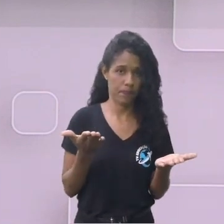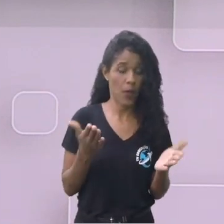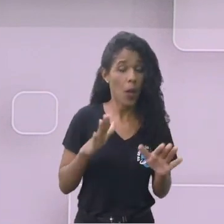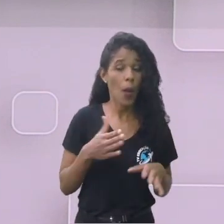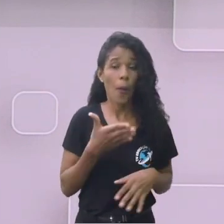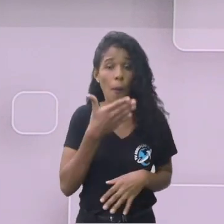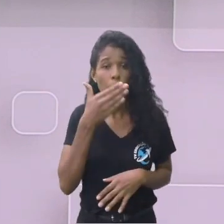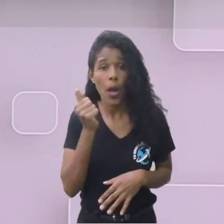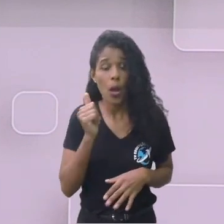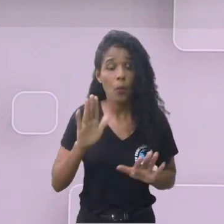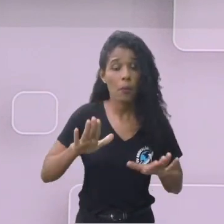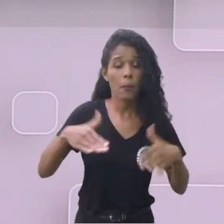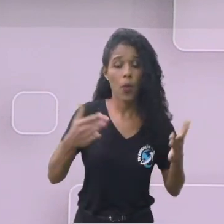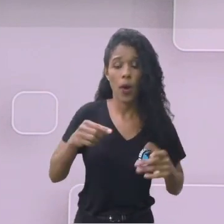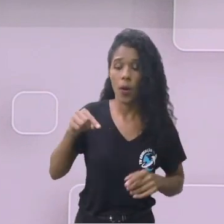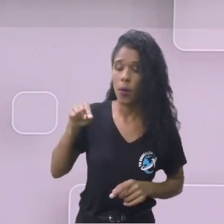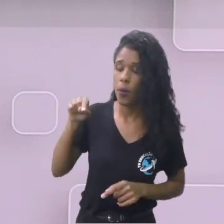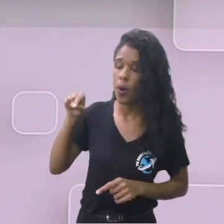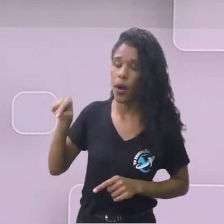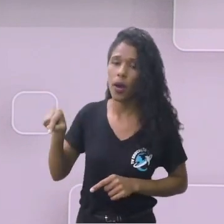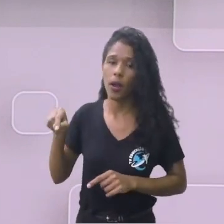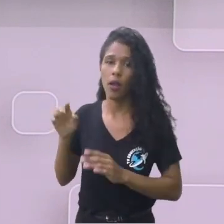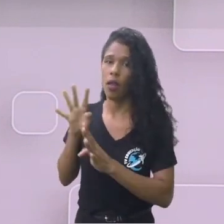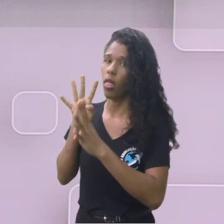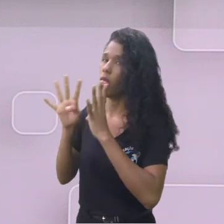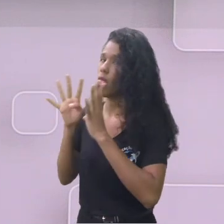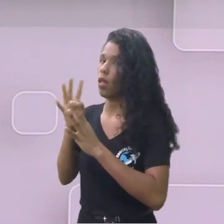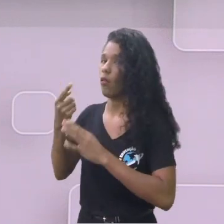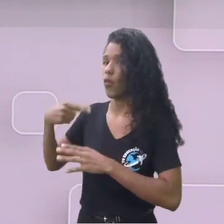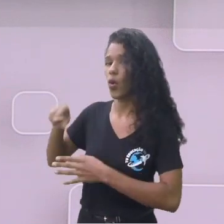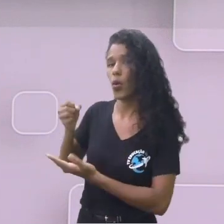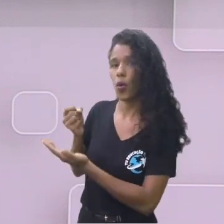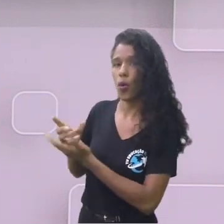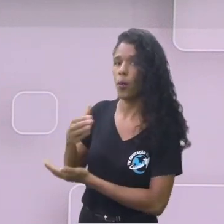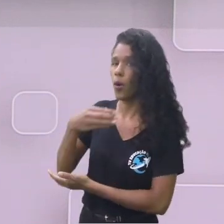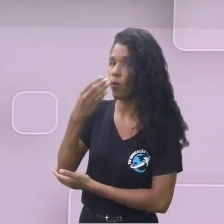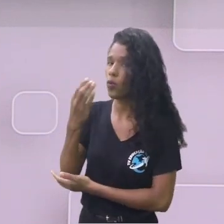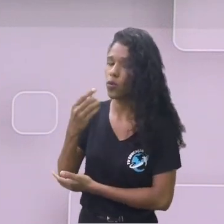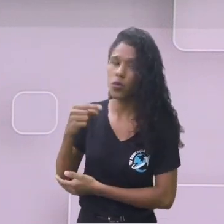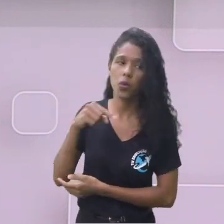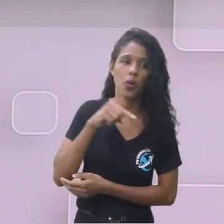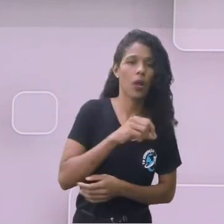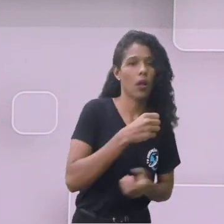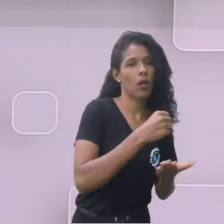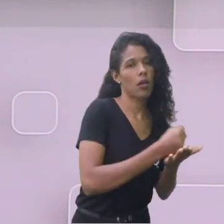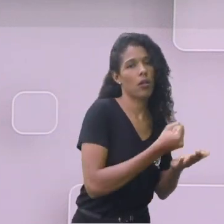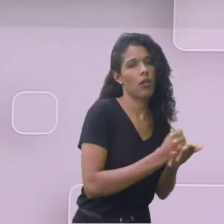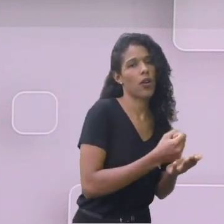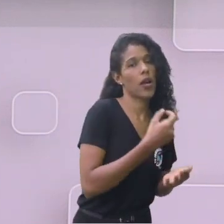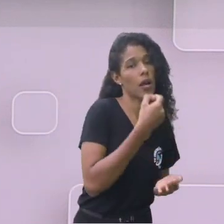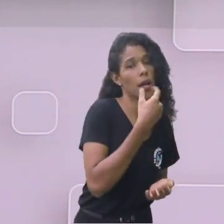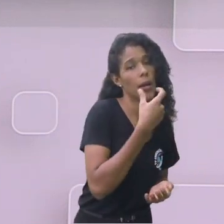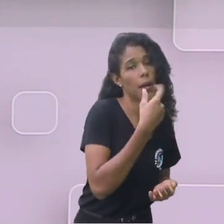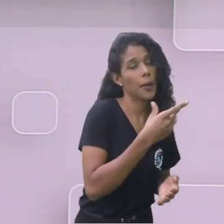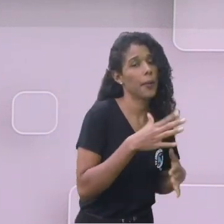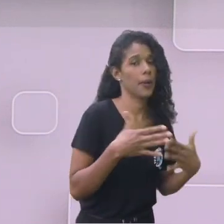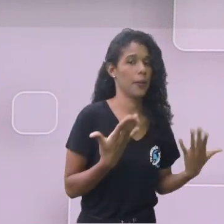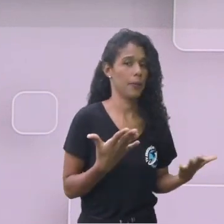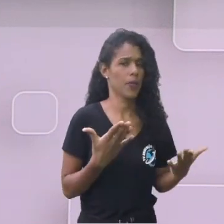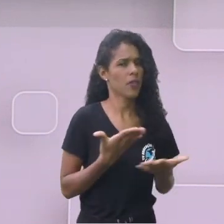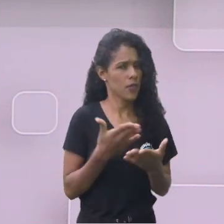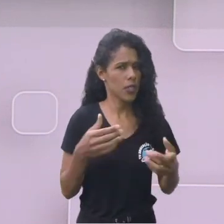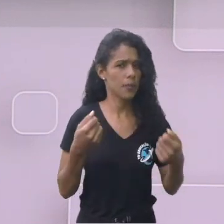as vitaminas de uma forma correta, de uma forma saudável? Será que você está precisando de rever a sua